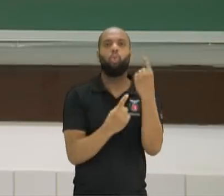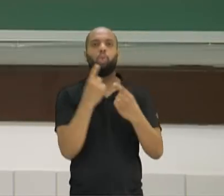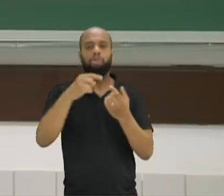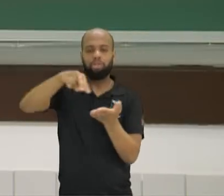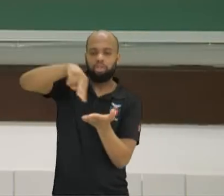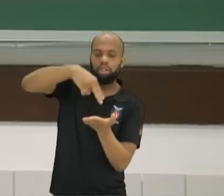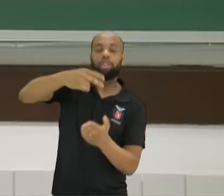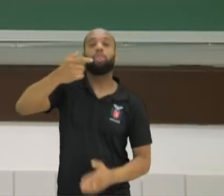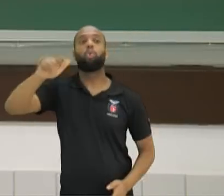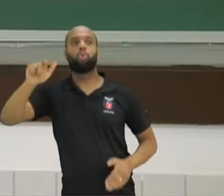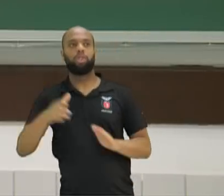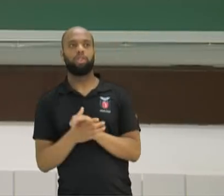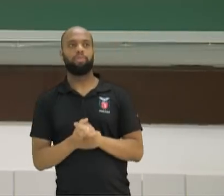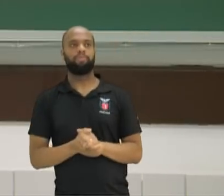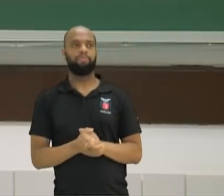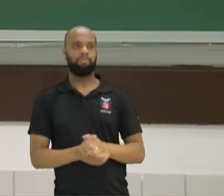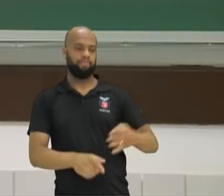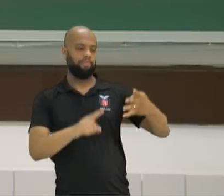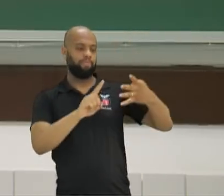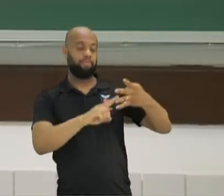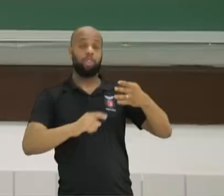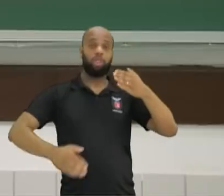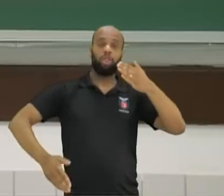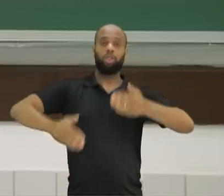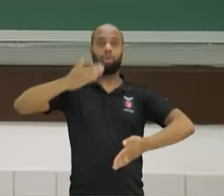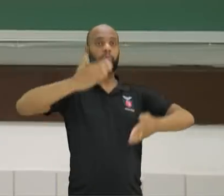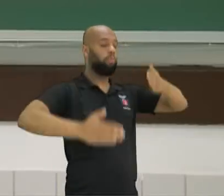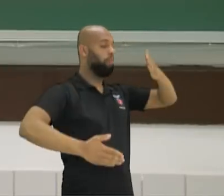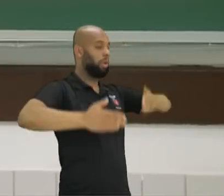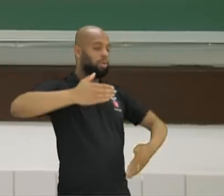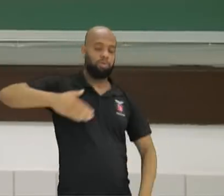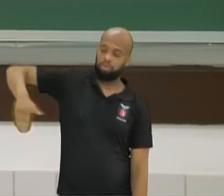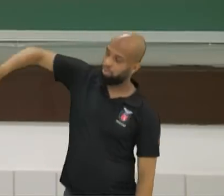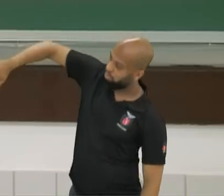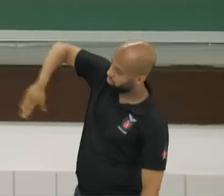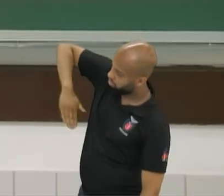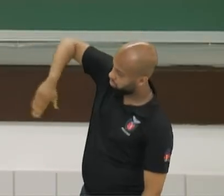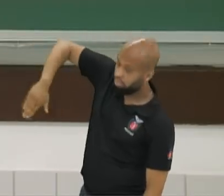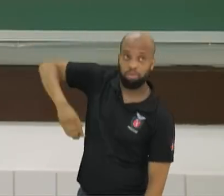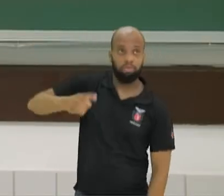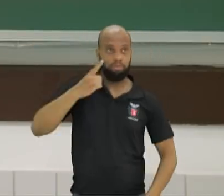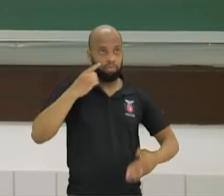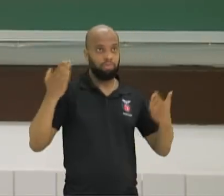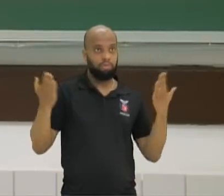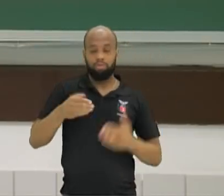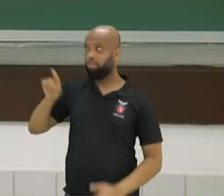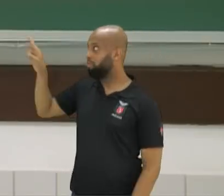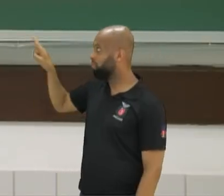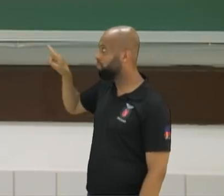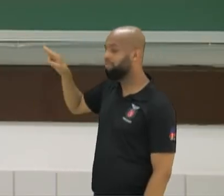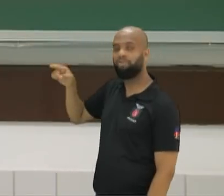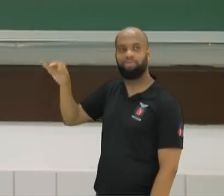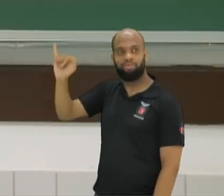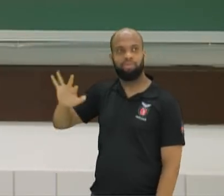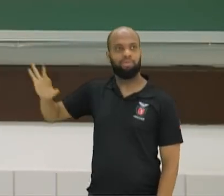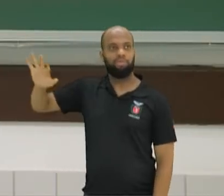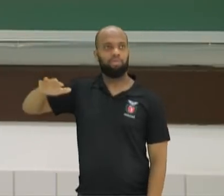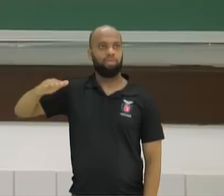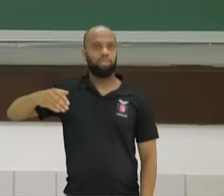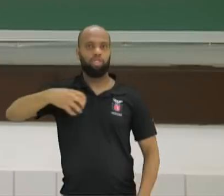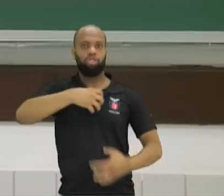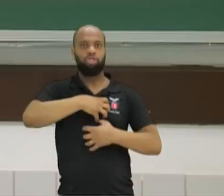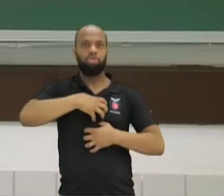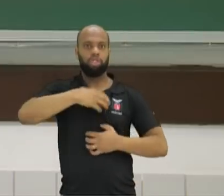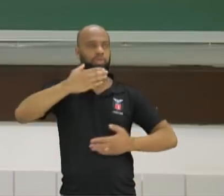falou? Ele é a evolução do robô, tá? Olha o nosso dançarino lá, né? Na nossa imagem, como ele está